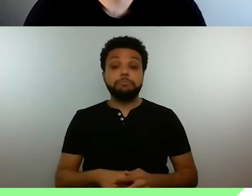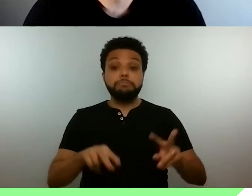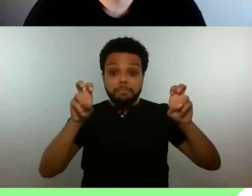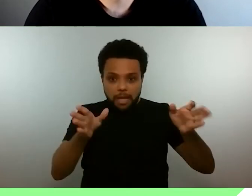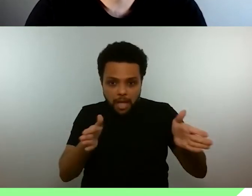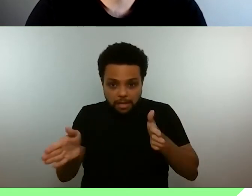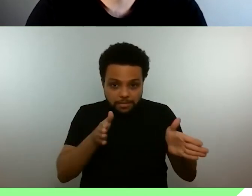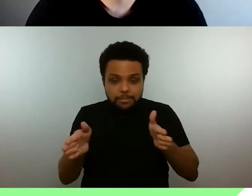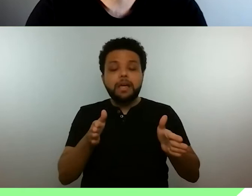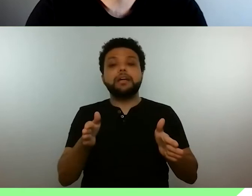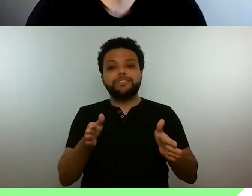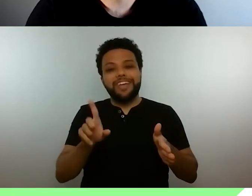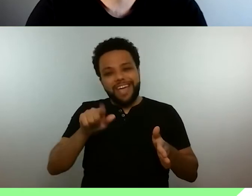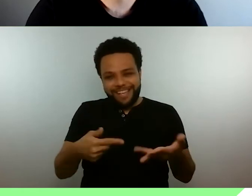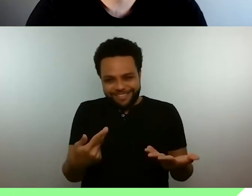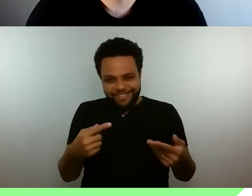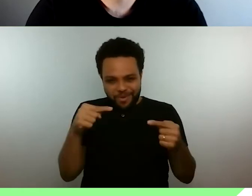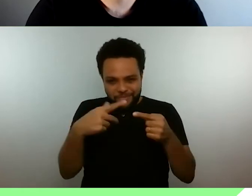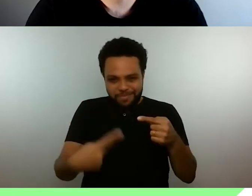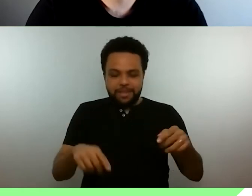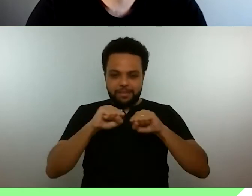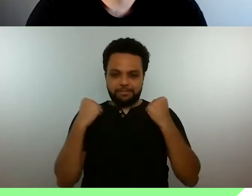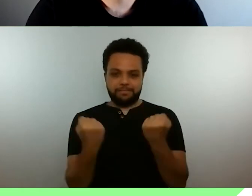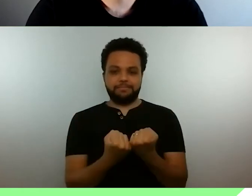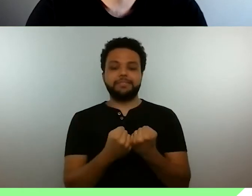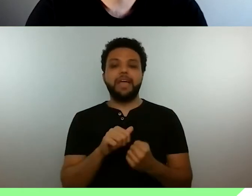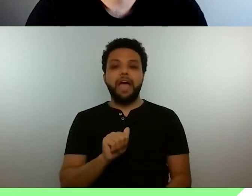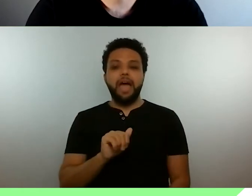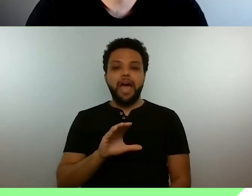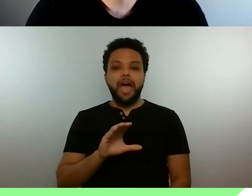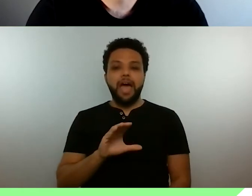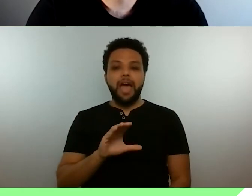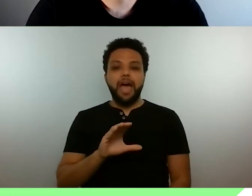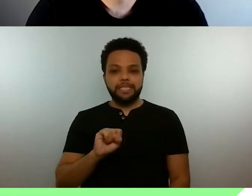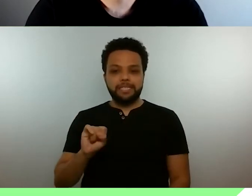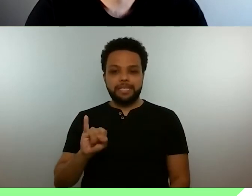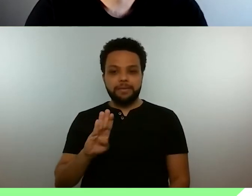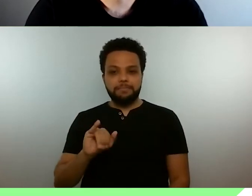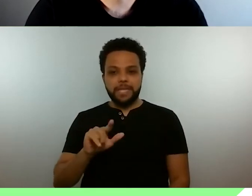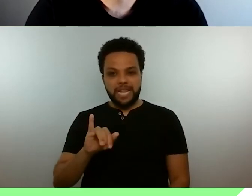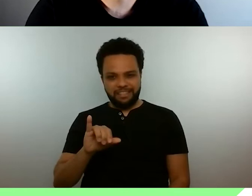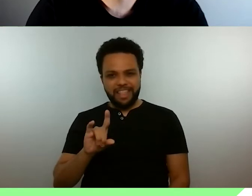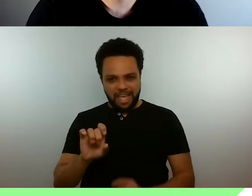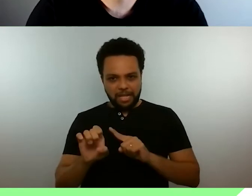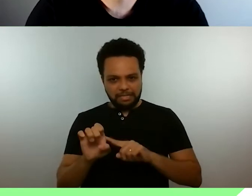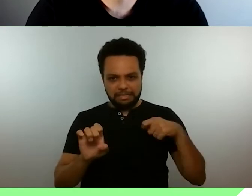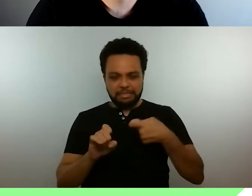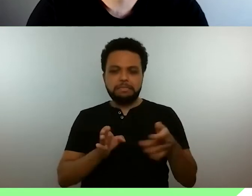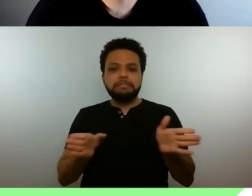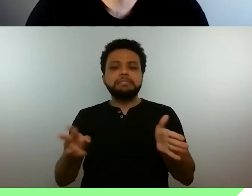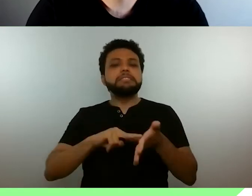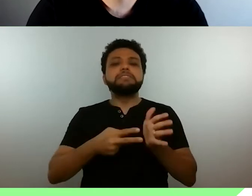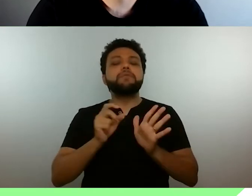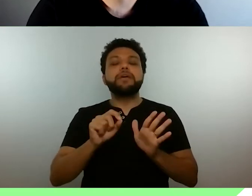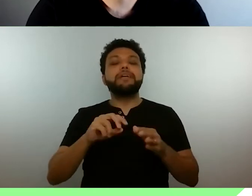está trazendo. Acesso, falar sobre rever conceitos que a gente